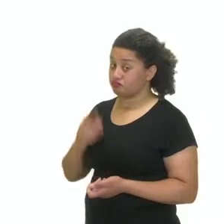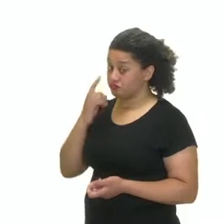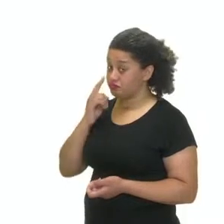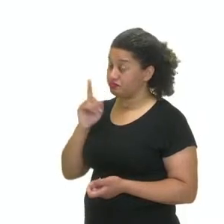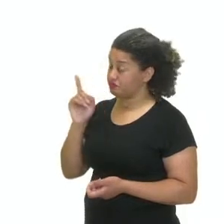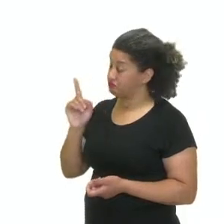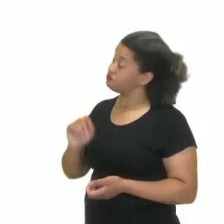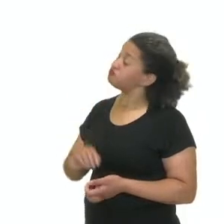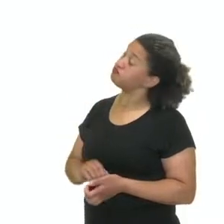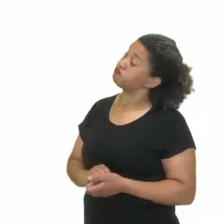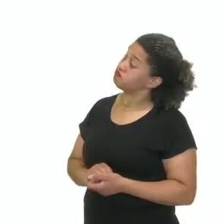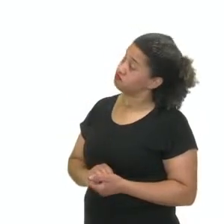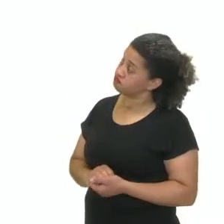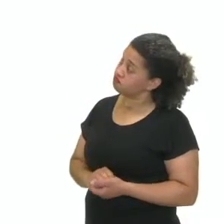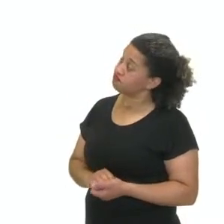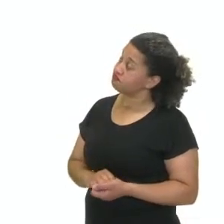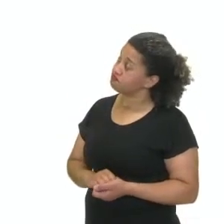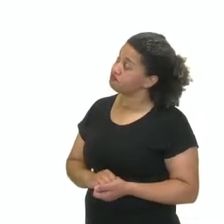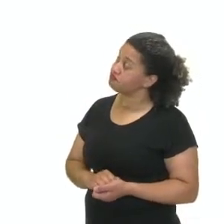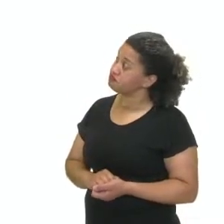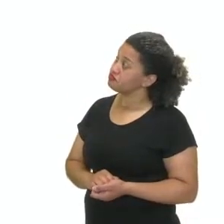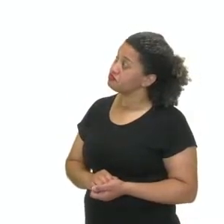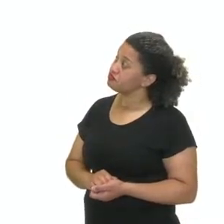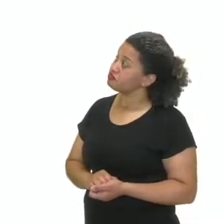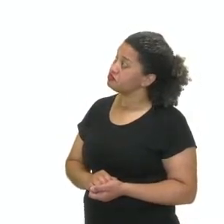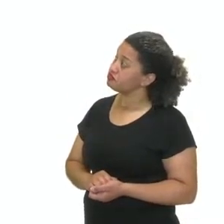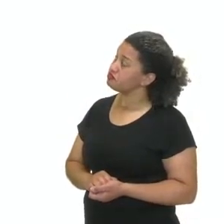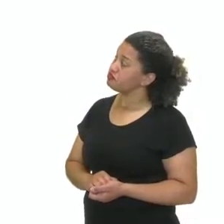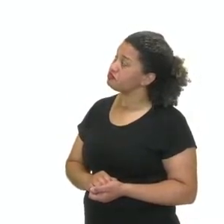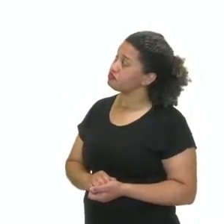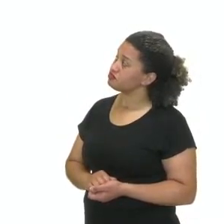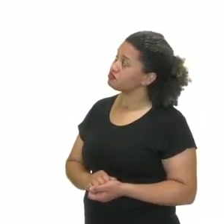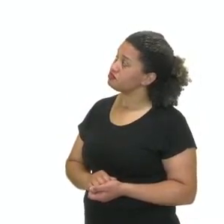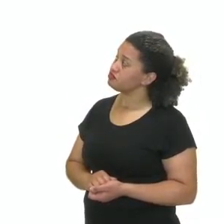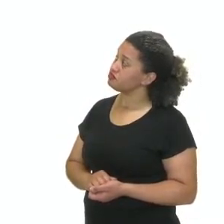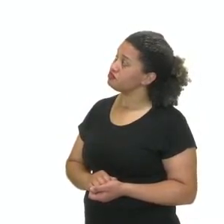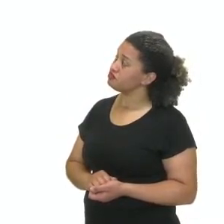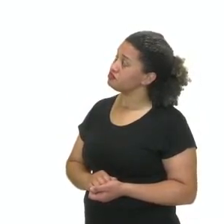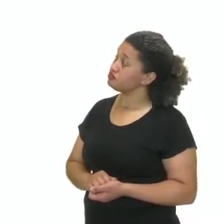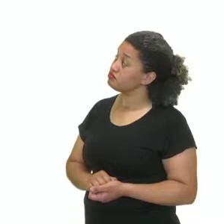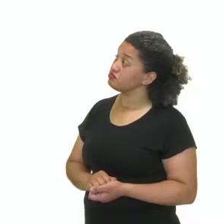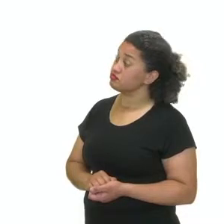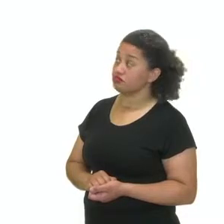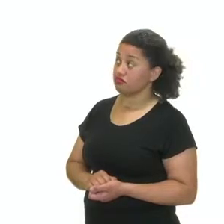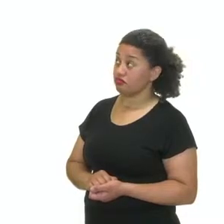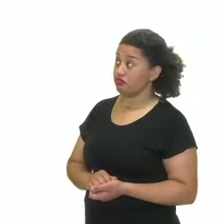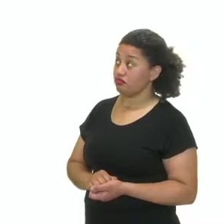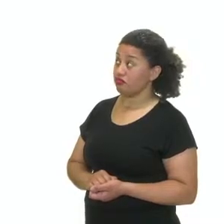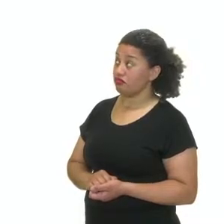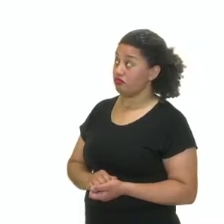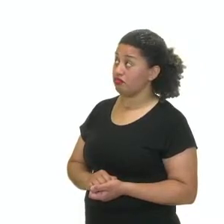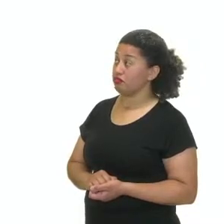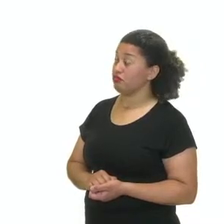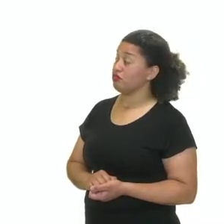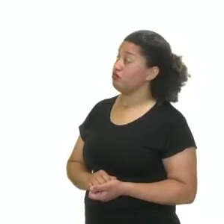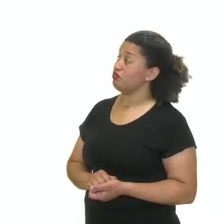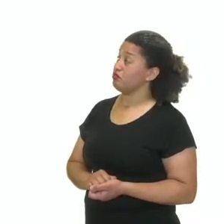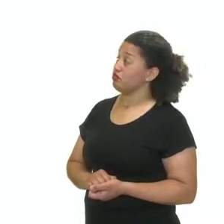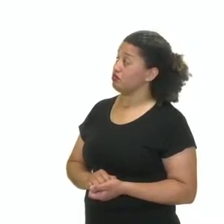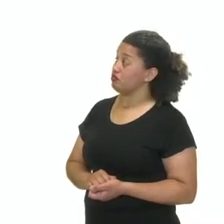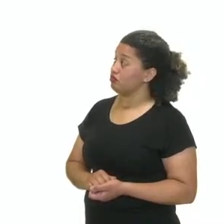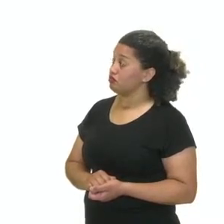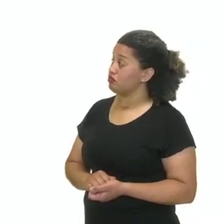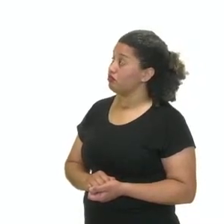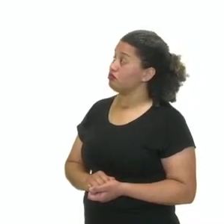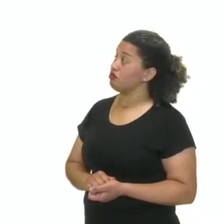WWF de 2008, a população mundial já consome 30% a mais que o planeta consegue repor.